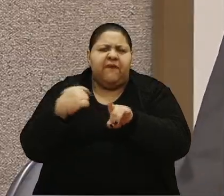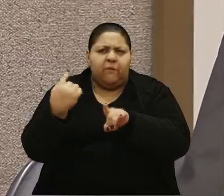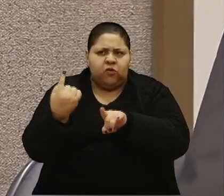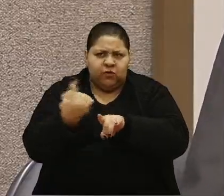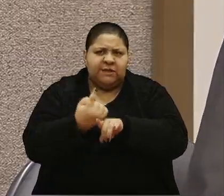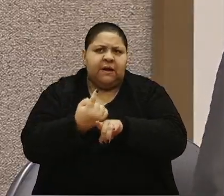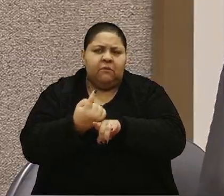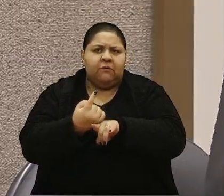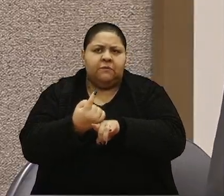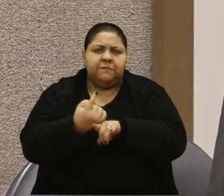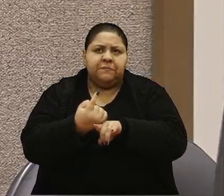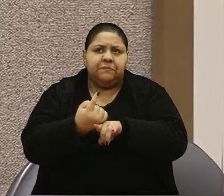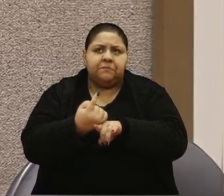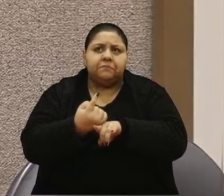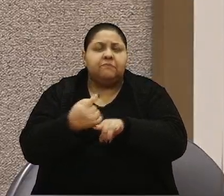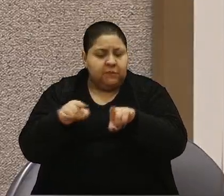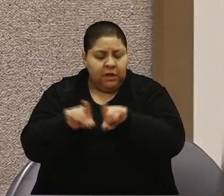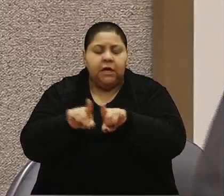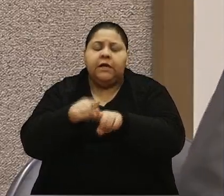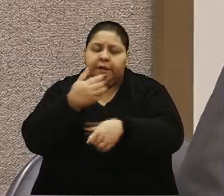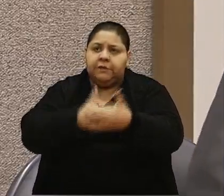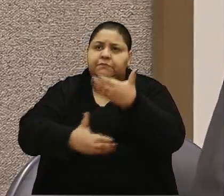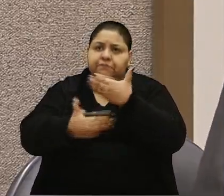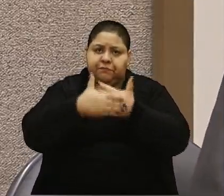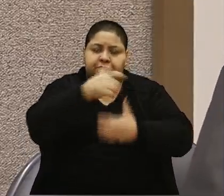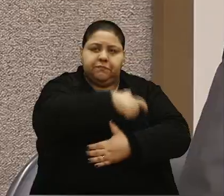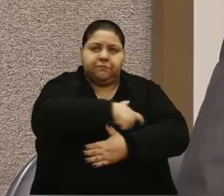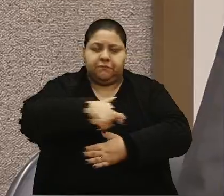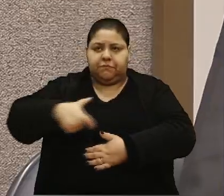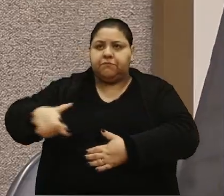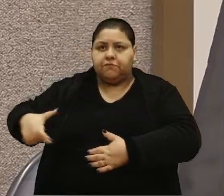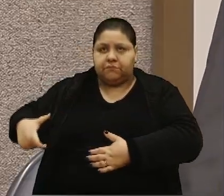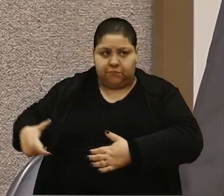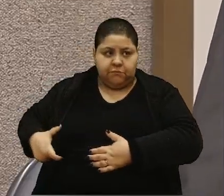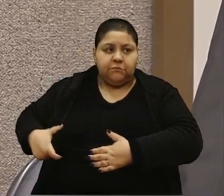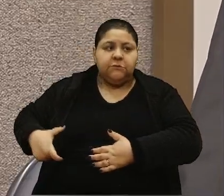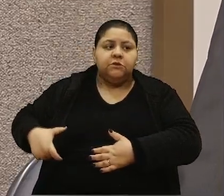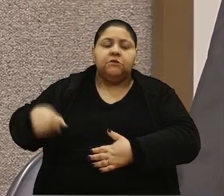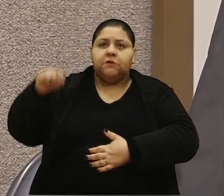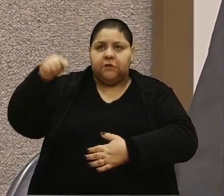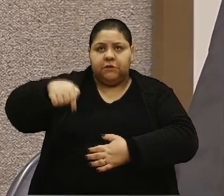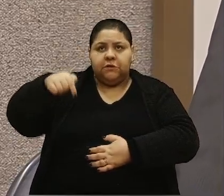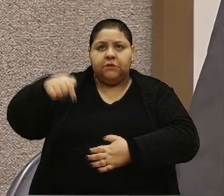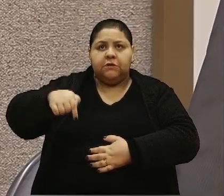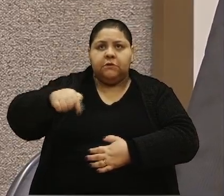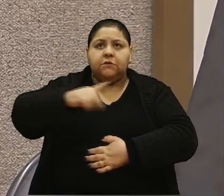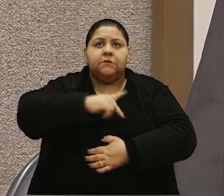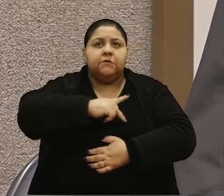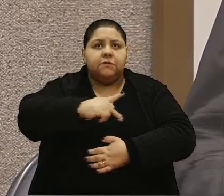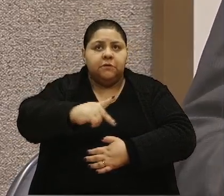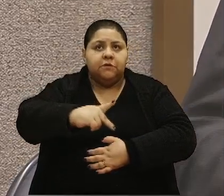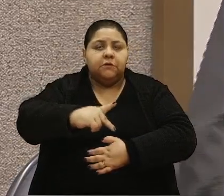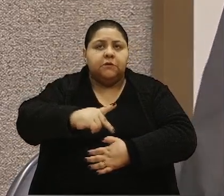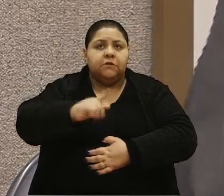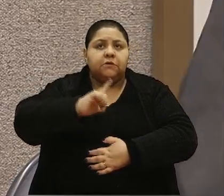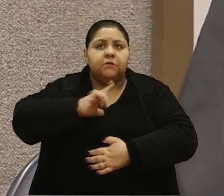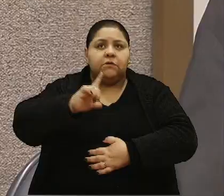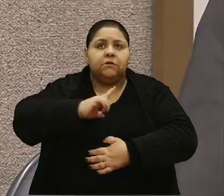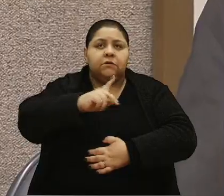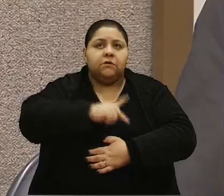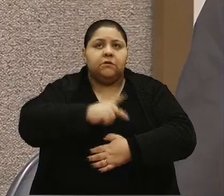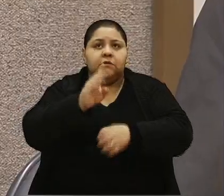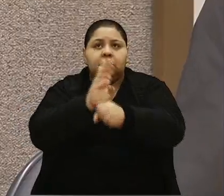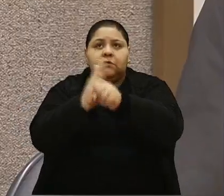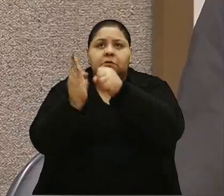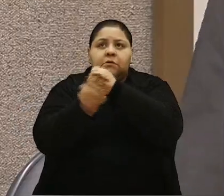Bertotto e todas as embaixatrizes, né? E além disso, senhor presidente, nós temos uma presidente de bairro também que